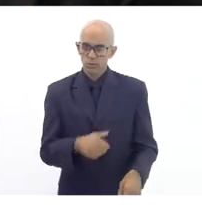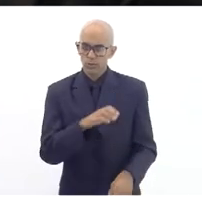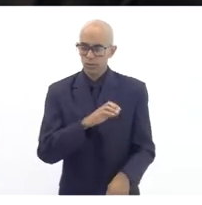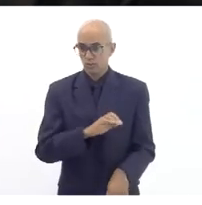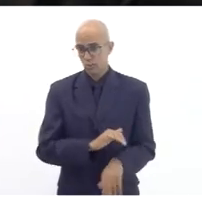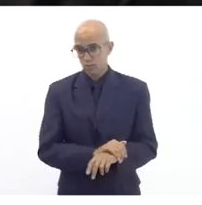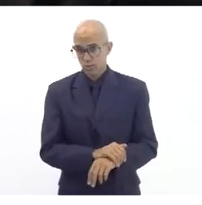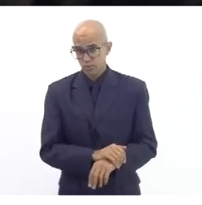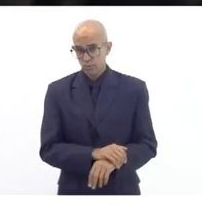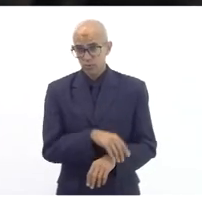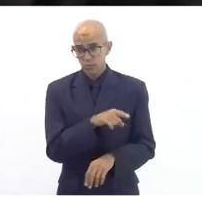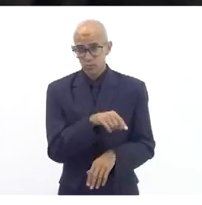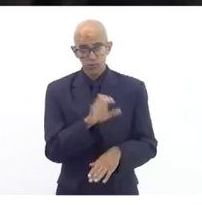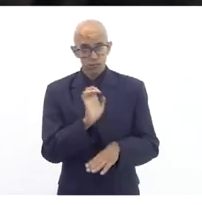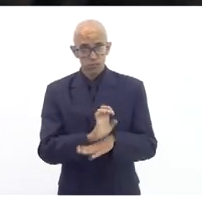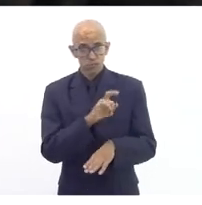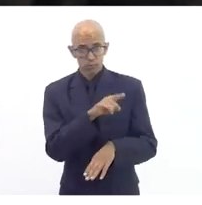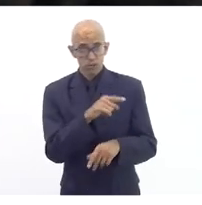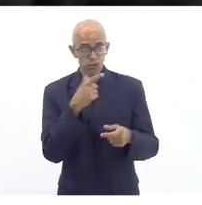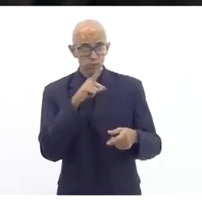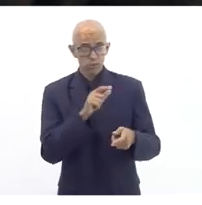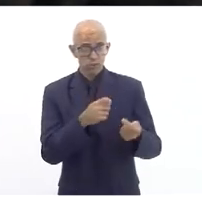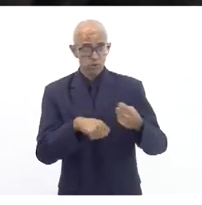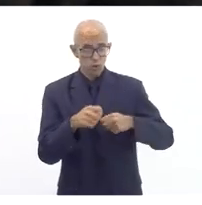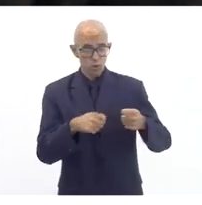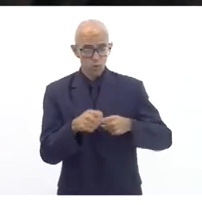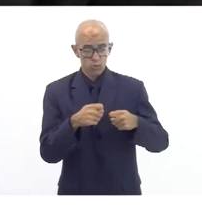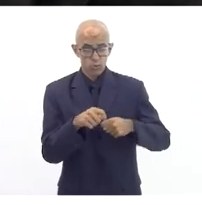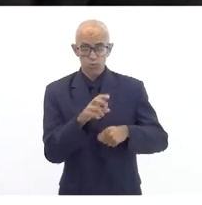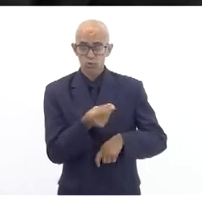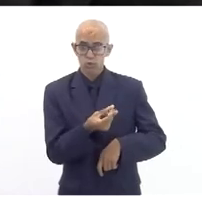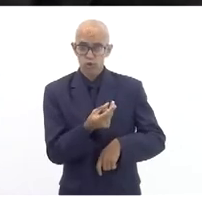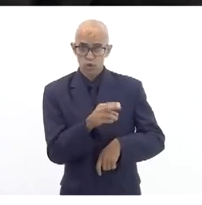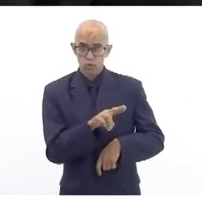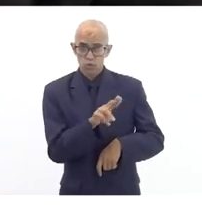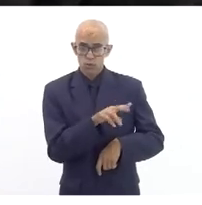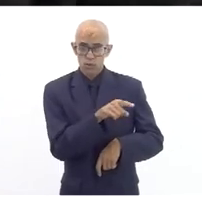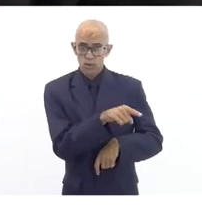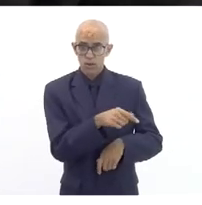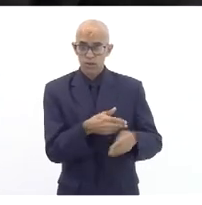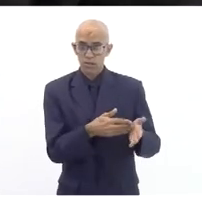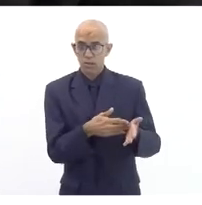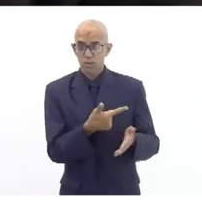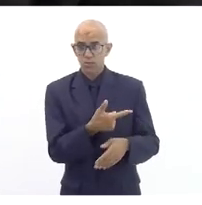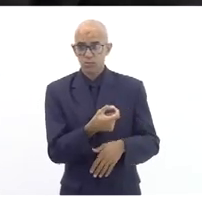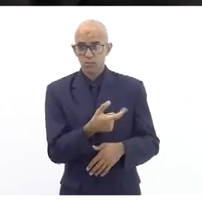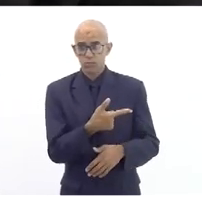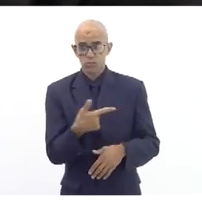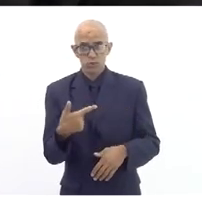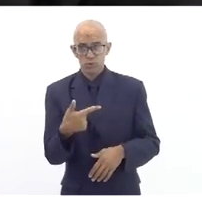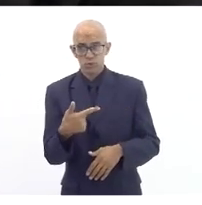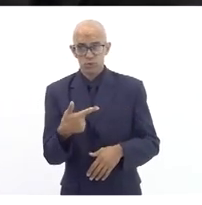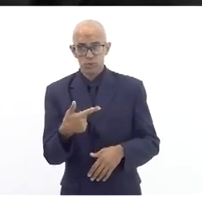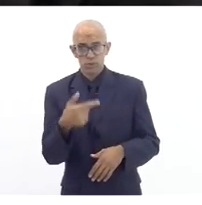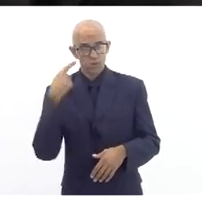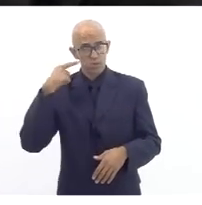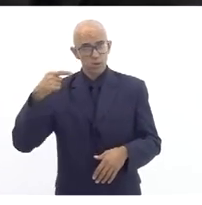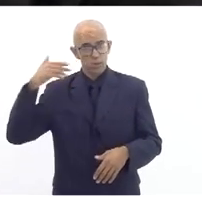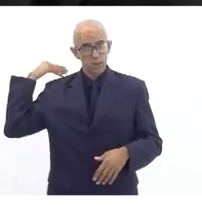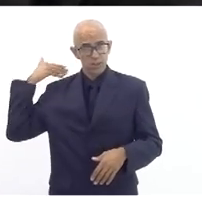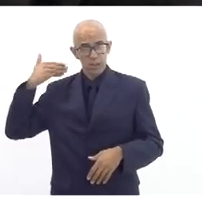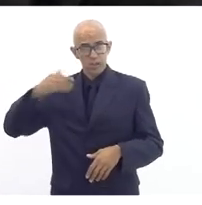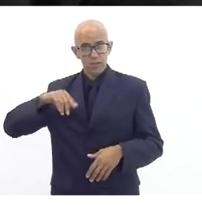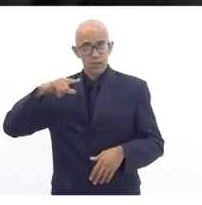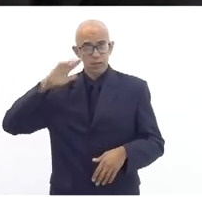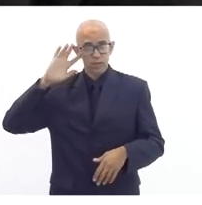dessas informações e o controle, inclusive, do dinheiro do usuário. Então, até 2022, semana passada, saiu essa decisão. Tem a lei